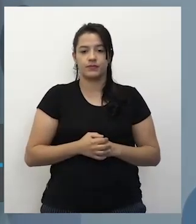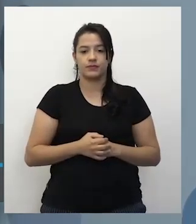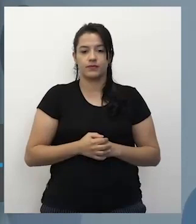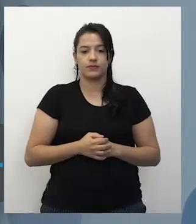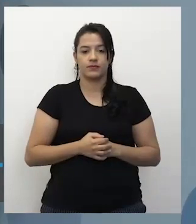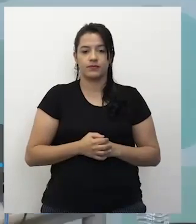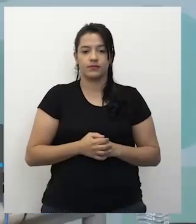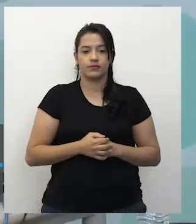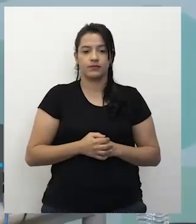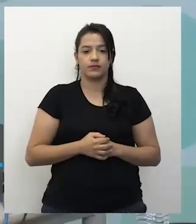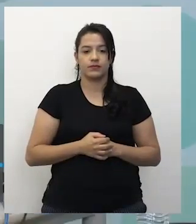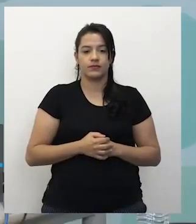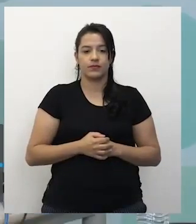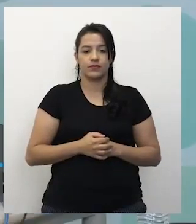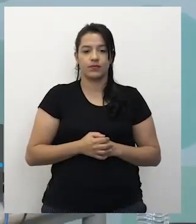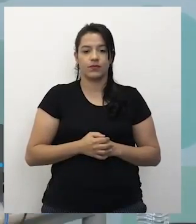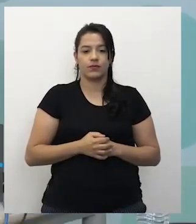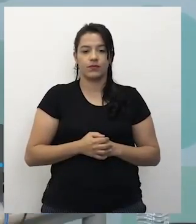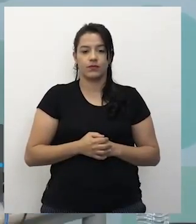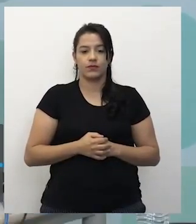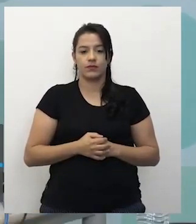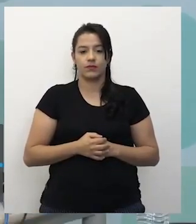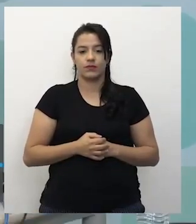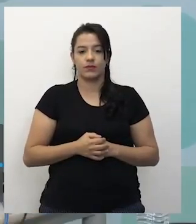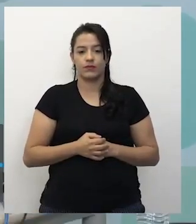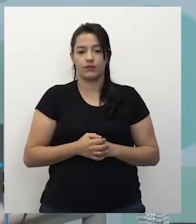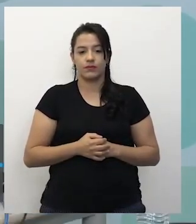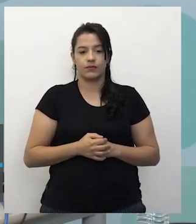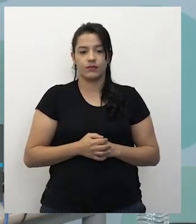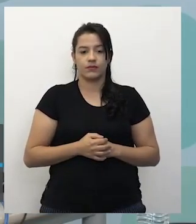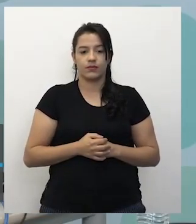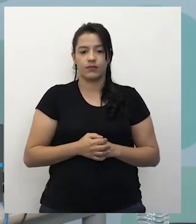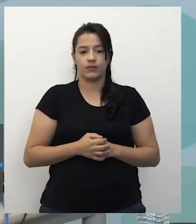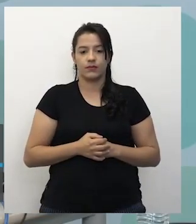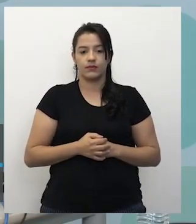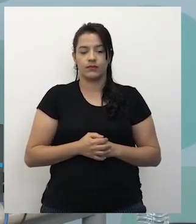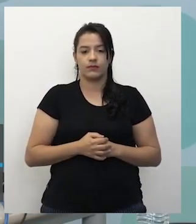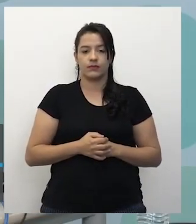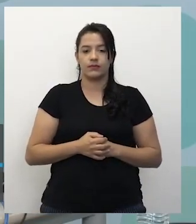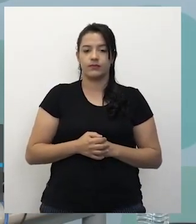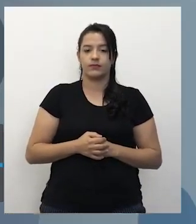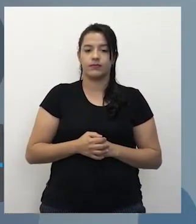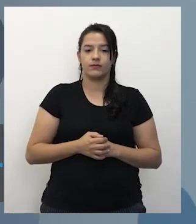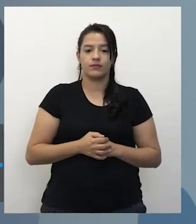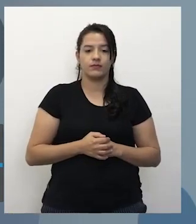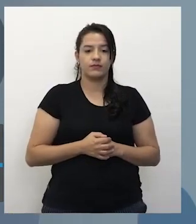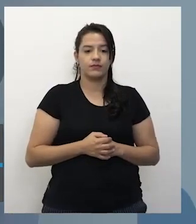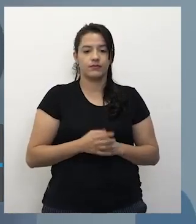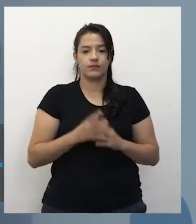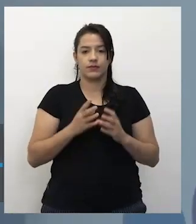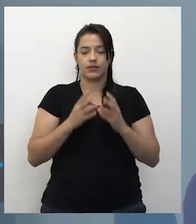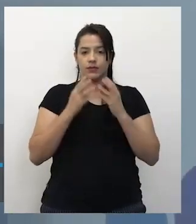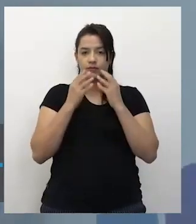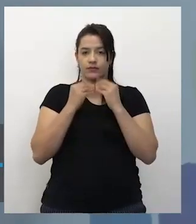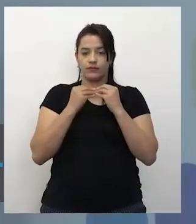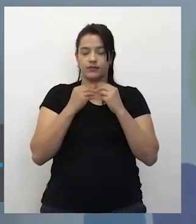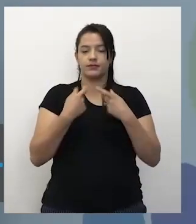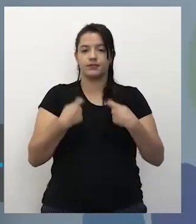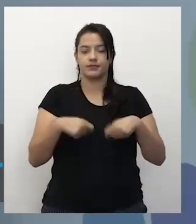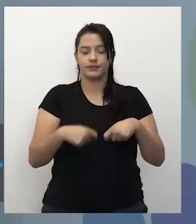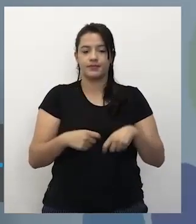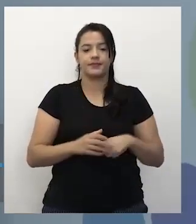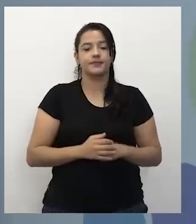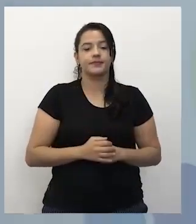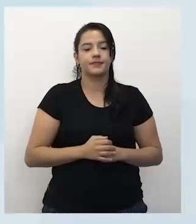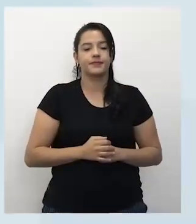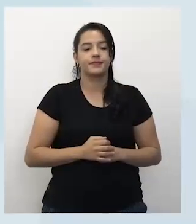João agora, okay. Vamos lá. I am, M, M. Então tem que fechar a boca quando for falar o M, tá? That's vamos